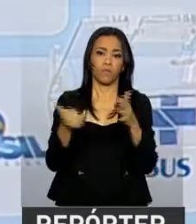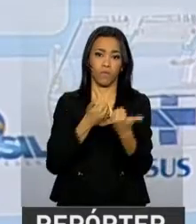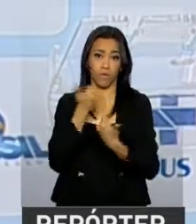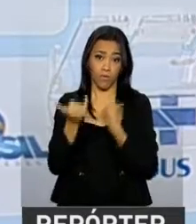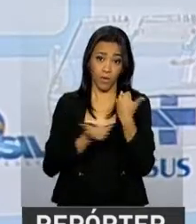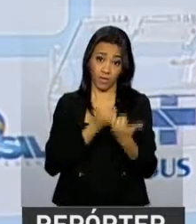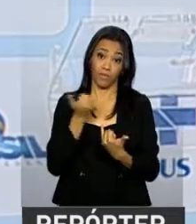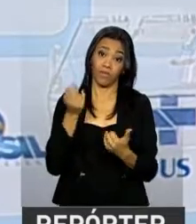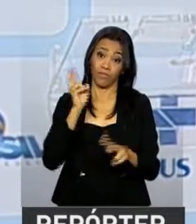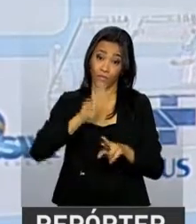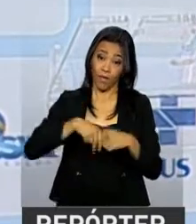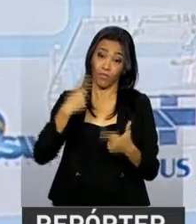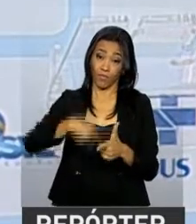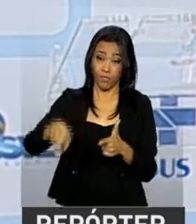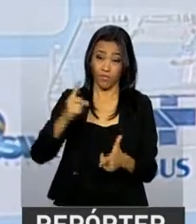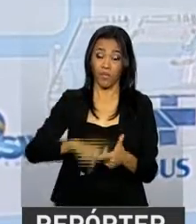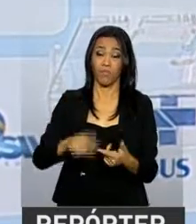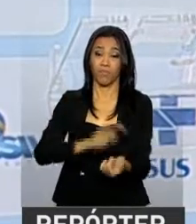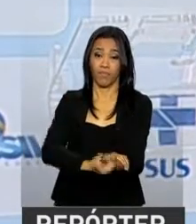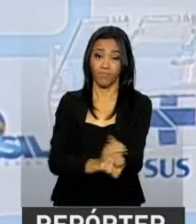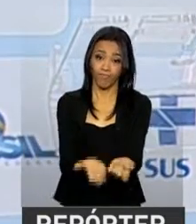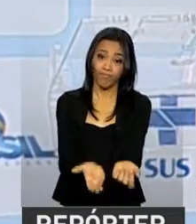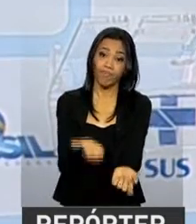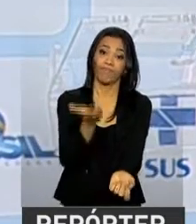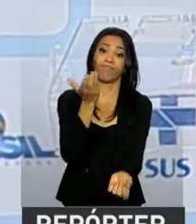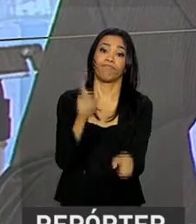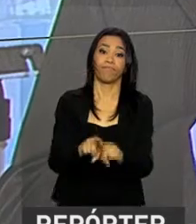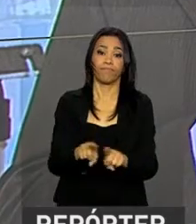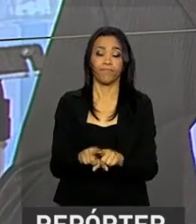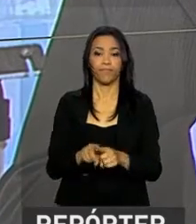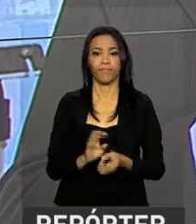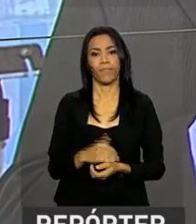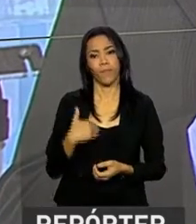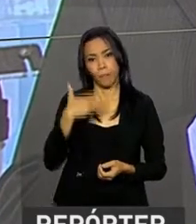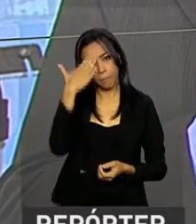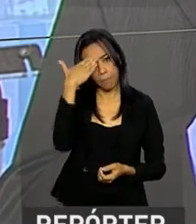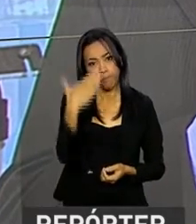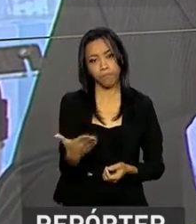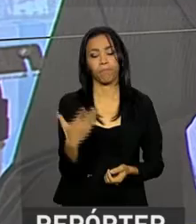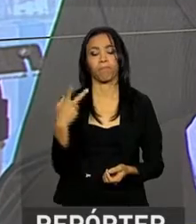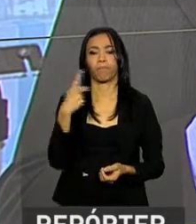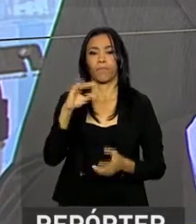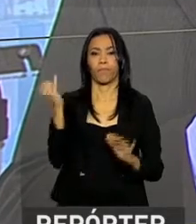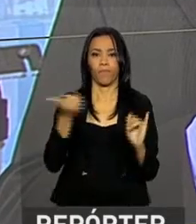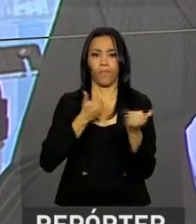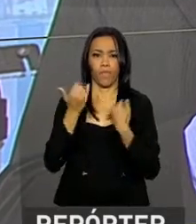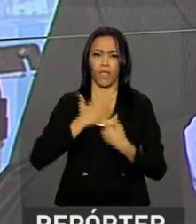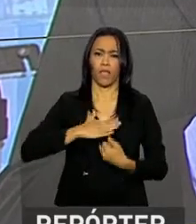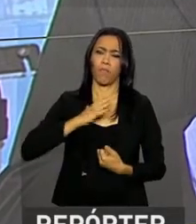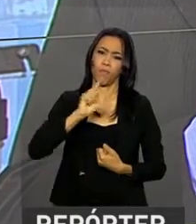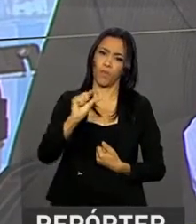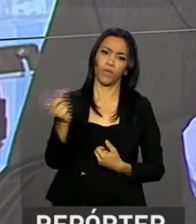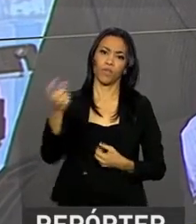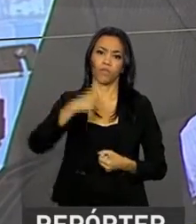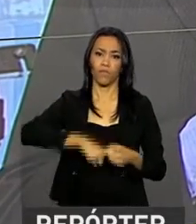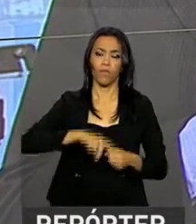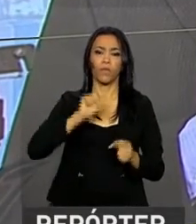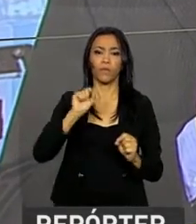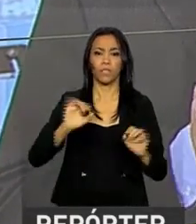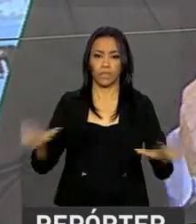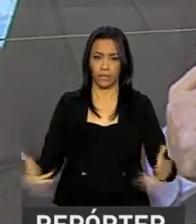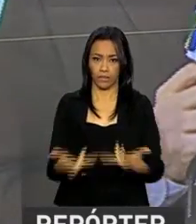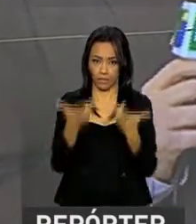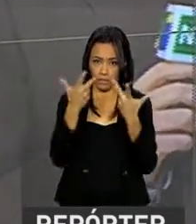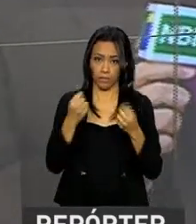à hipertensão arterial também. Voltamos com você. Obrigada, João Pedro, pelas informações. Daqui a pouco a gente volta ao vivo com essa cerimônia direto